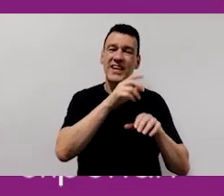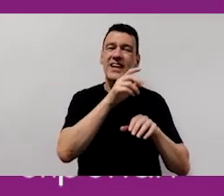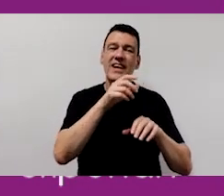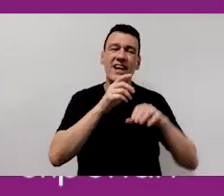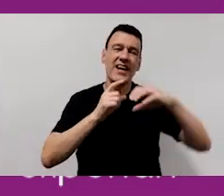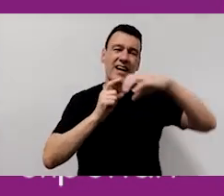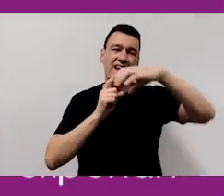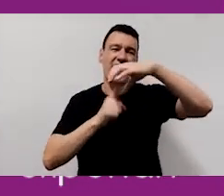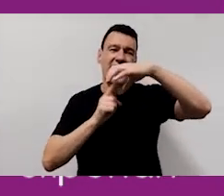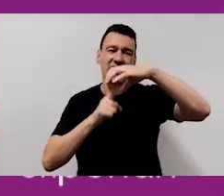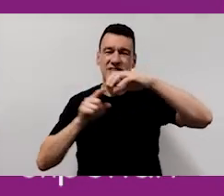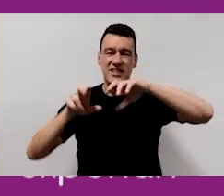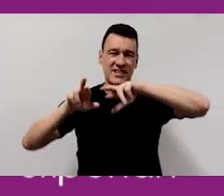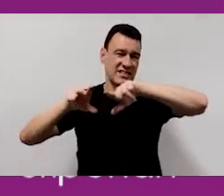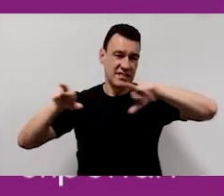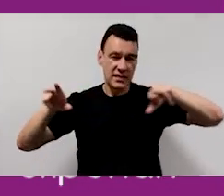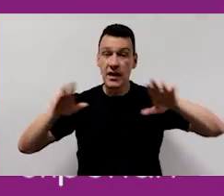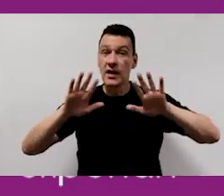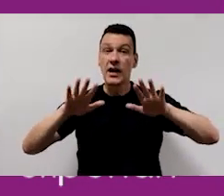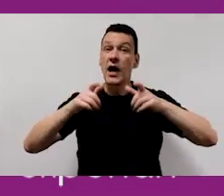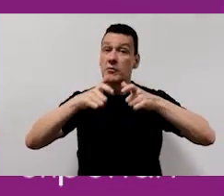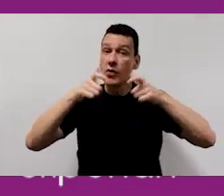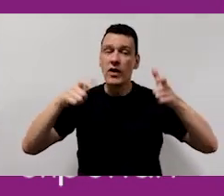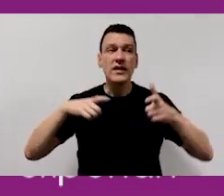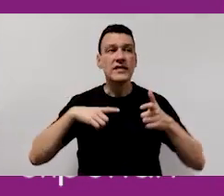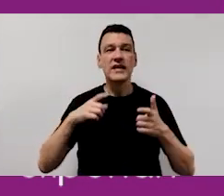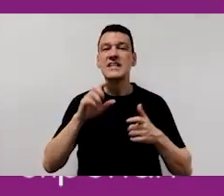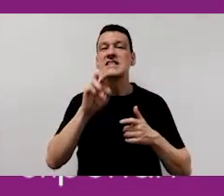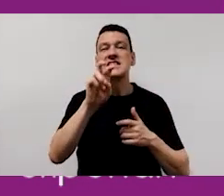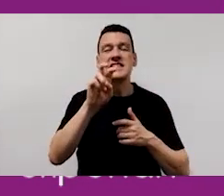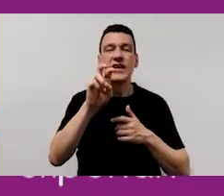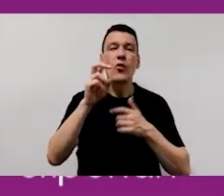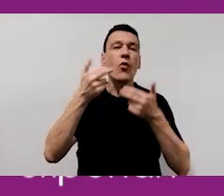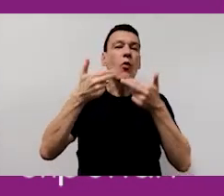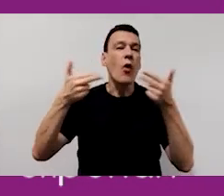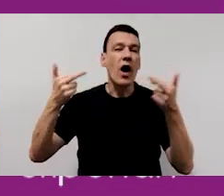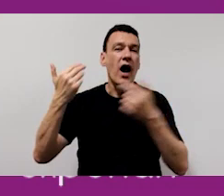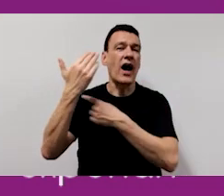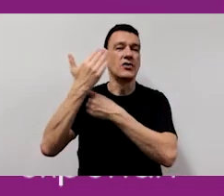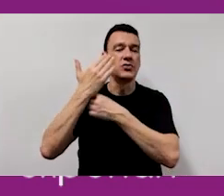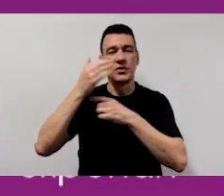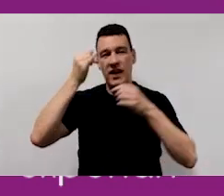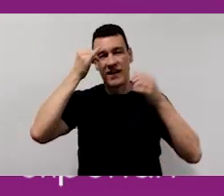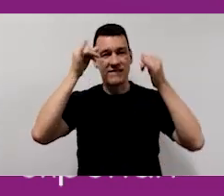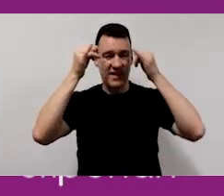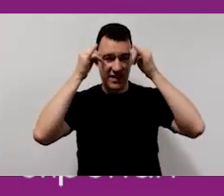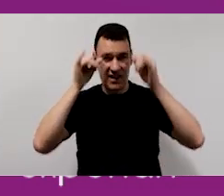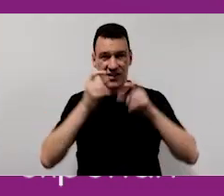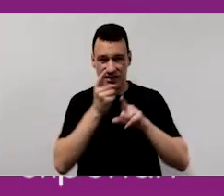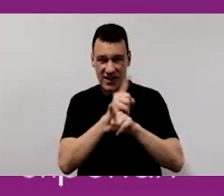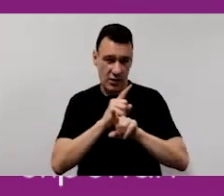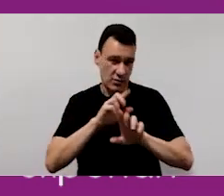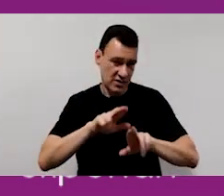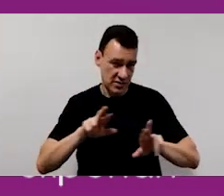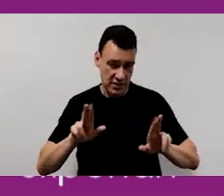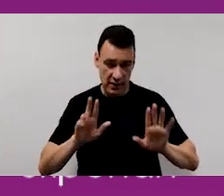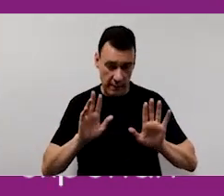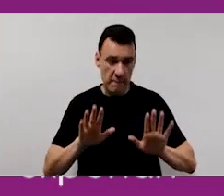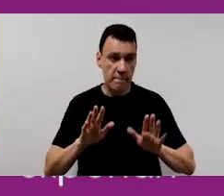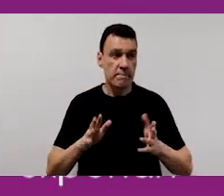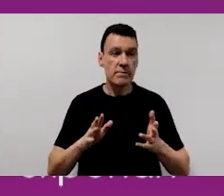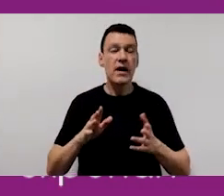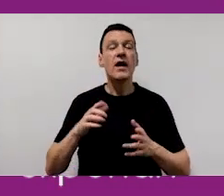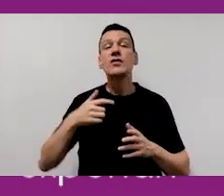5 provedores na sua estratégia de autenticação e prevenção à fraude. E o que a gente aprendeu com os nossos clientes também é que a gente